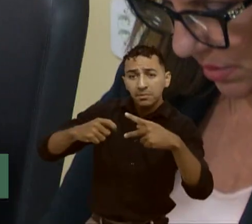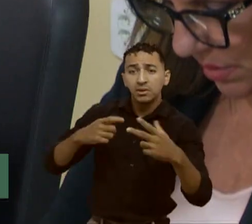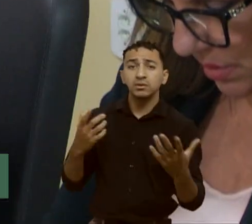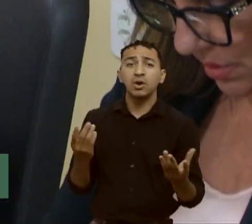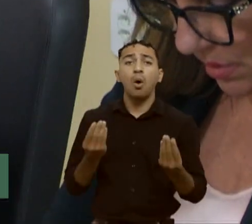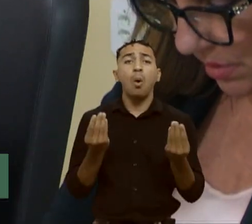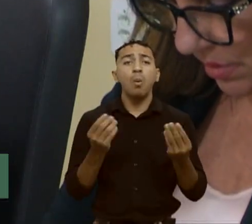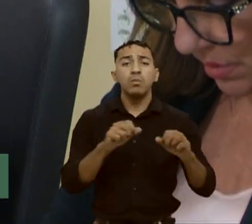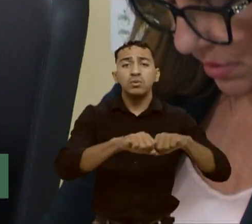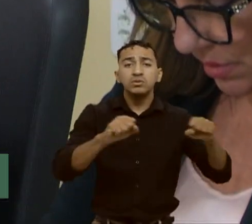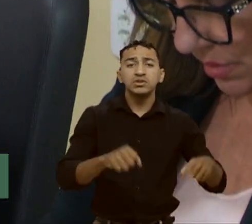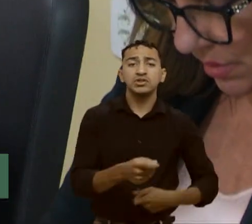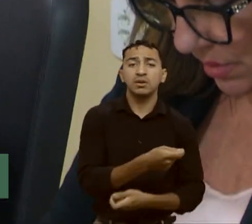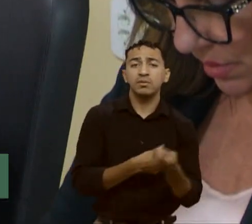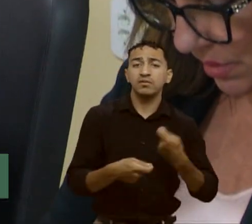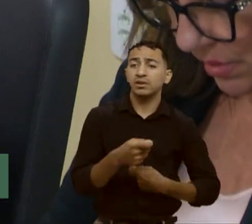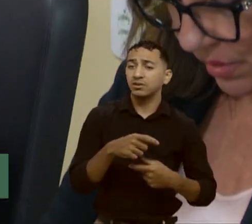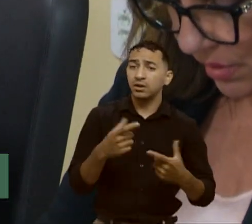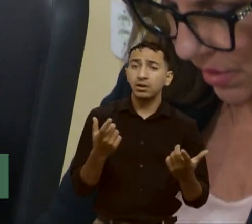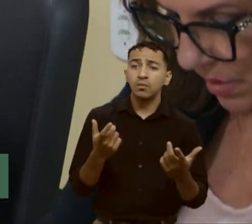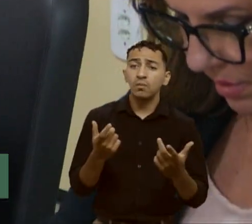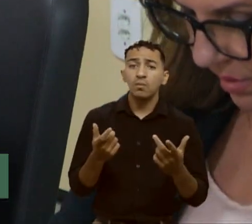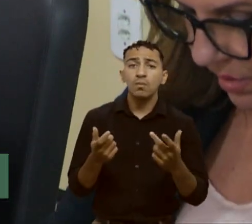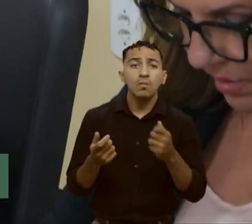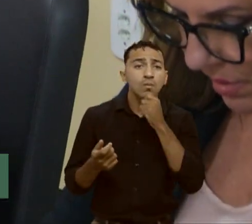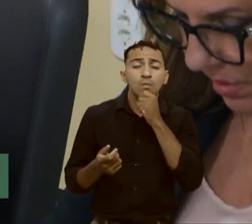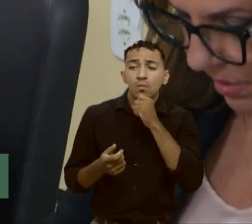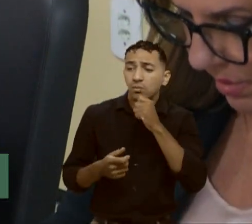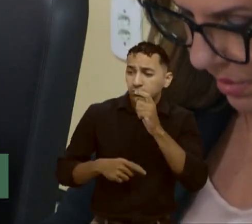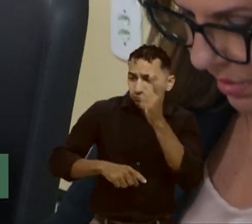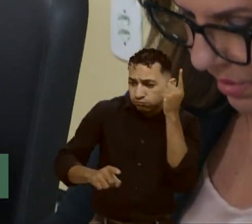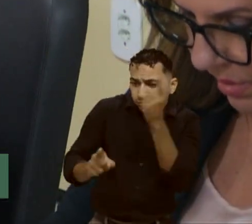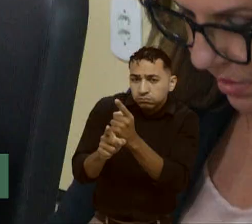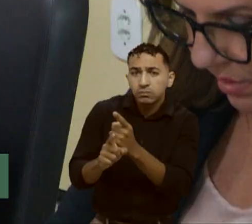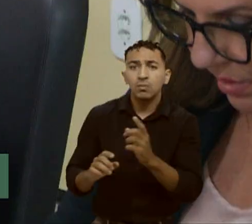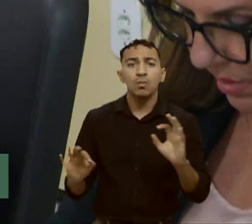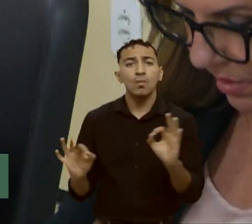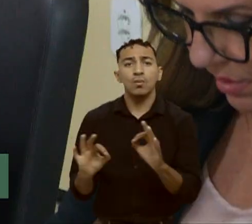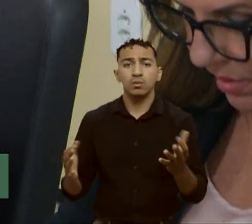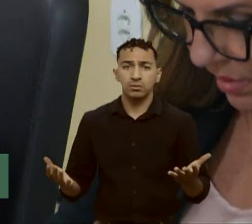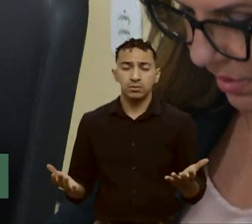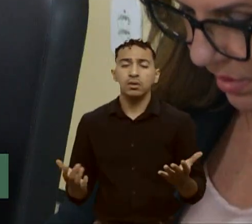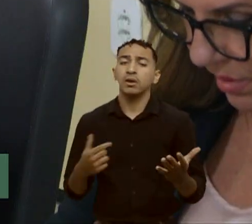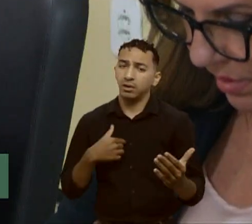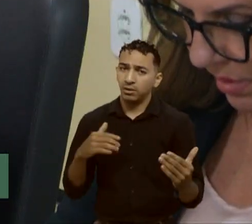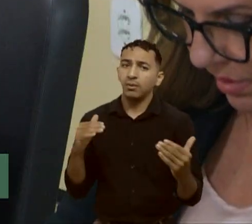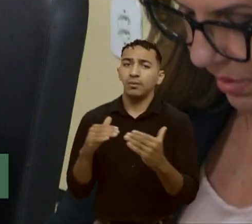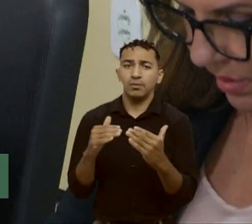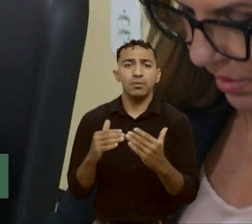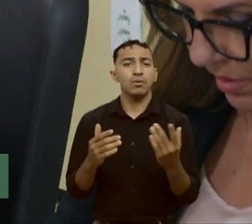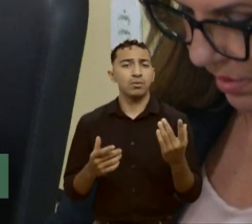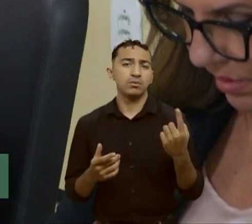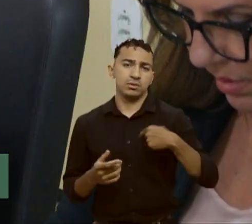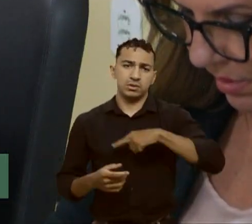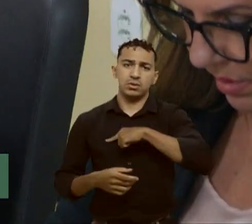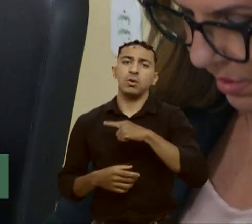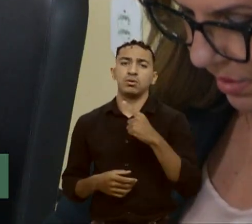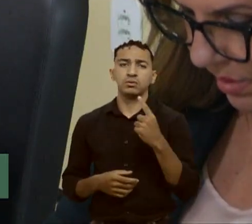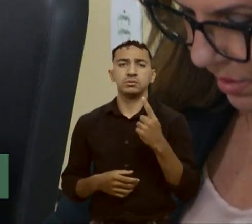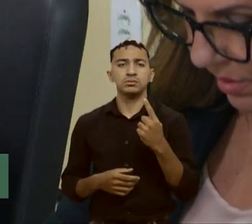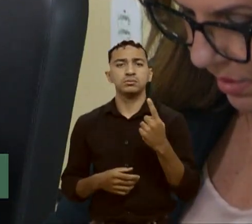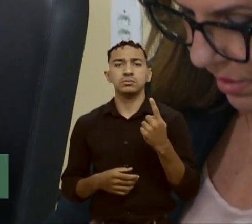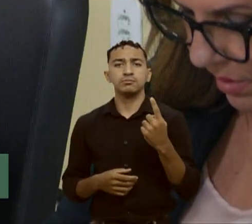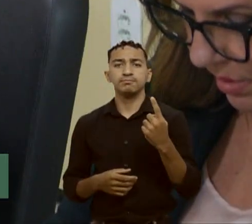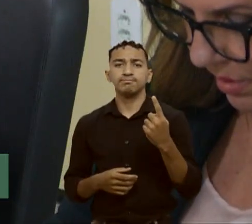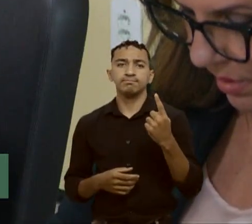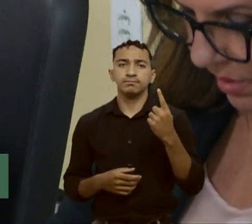conseguiu arrumar uma solução para isso, certo? Porque eu concordo que nós possivelmente não temos o conhecimento intelectual para movimentar